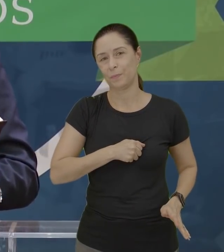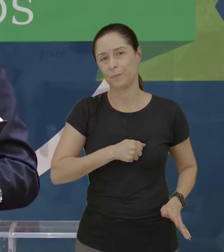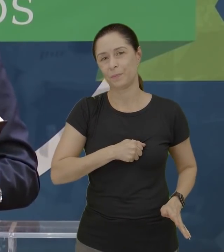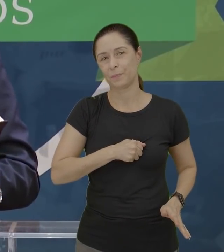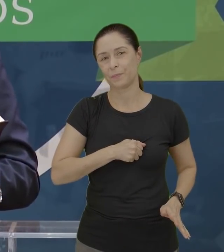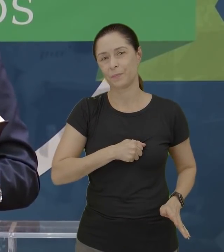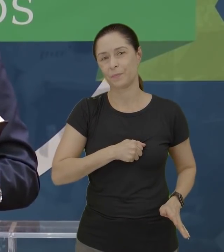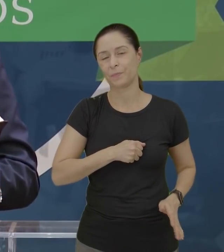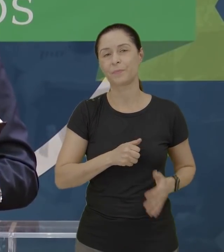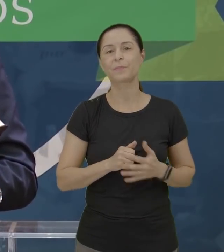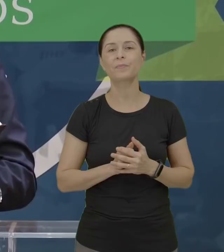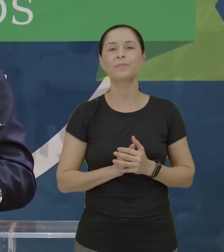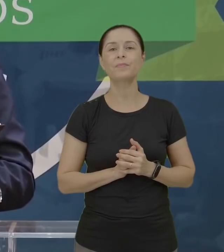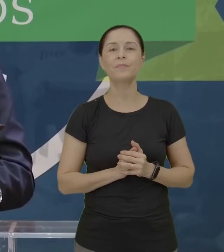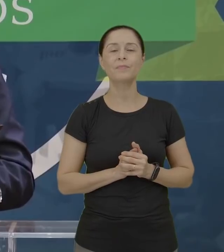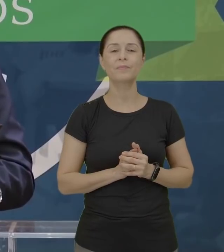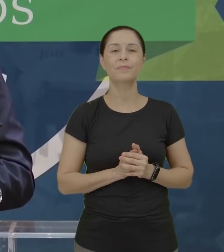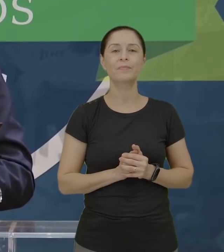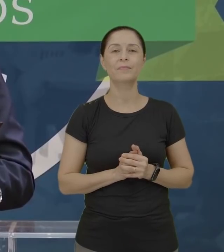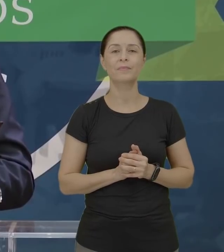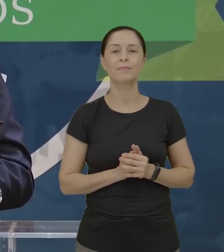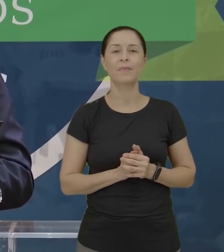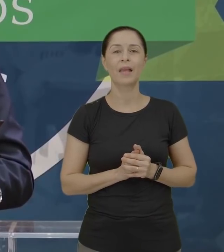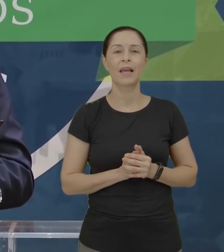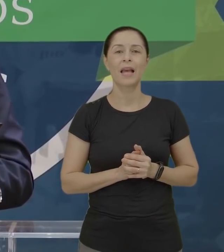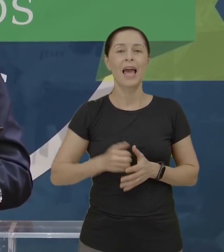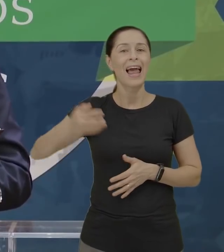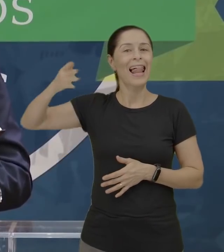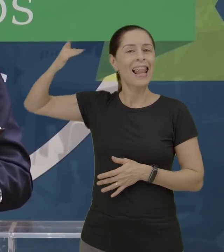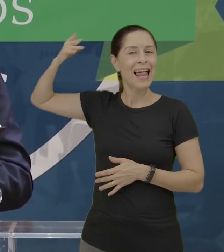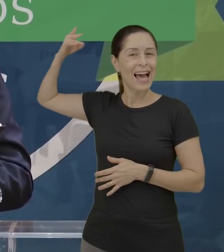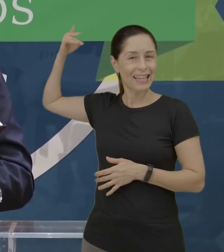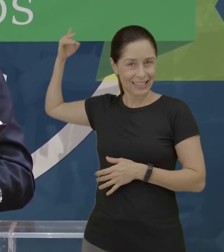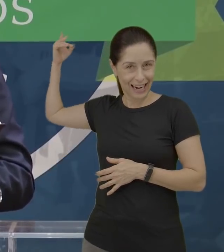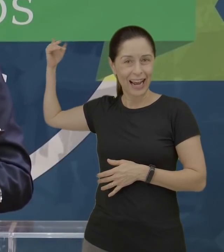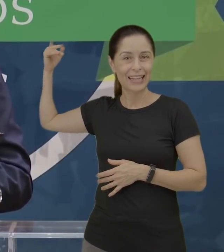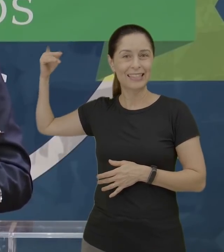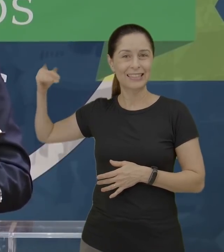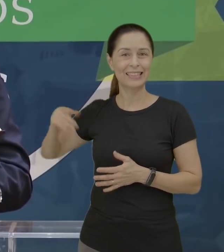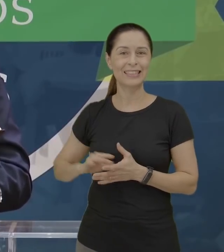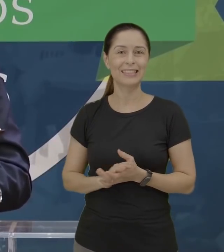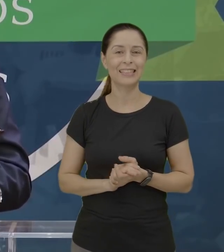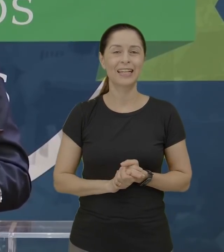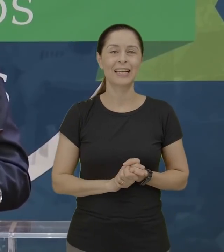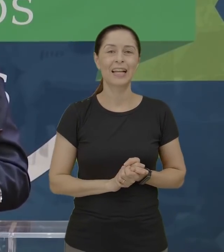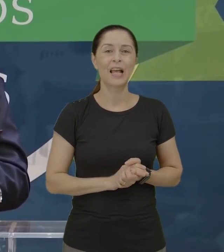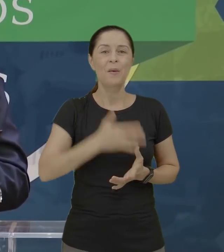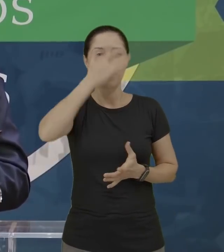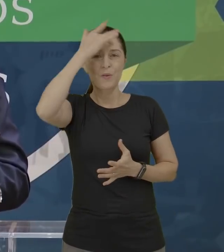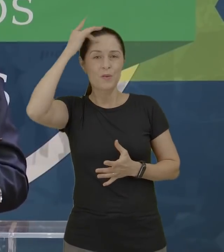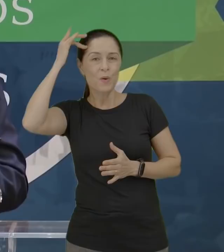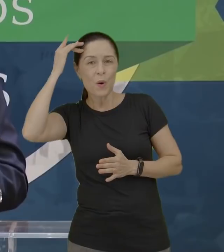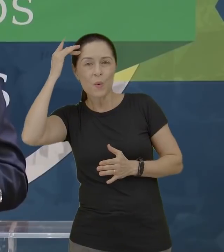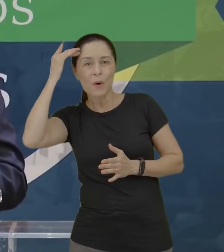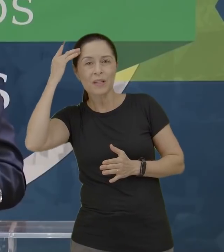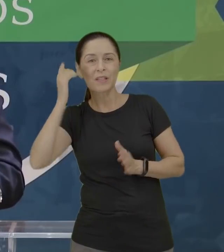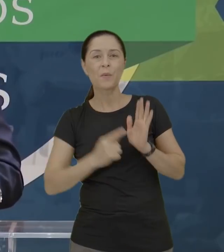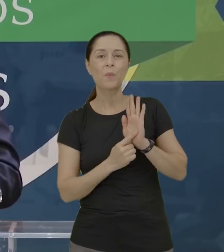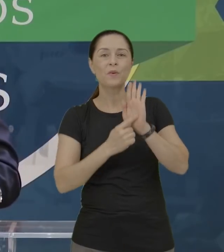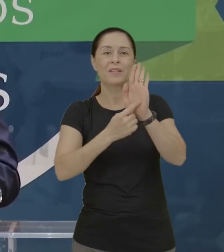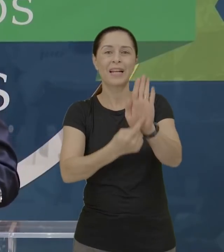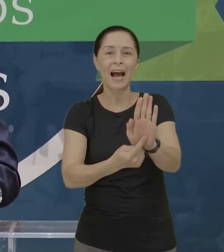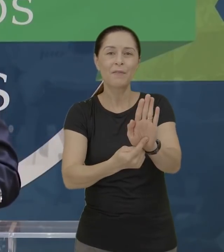eles fizeram um trabalho, porque amaram e evidenciaram esse